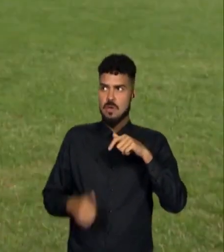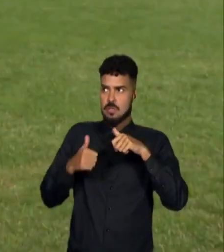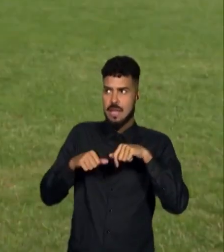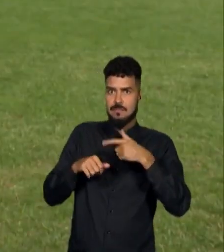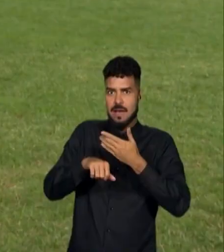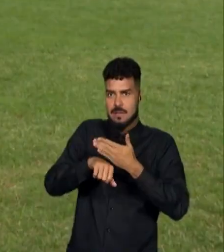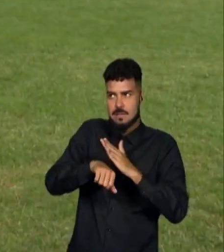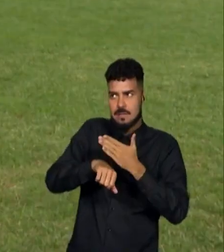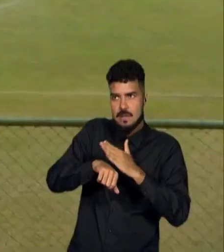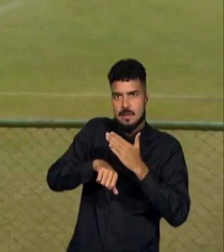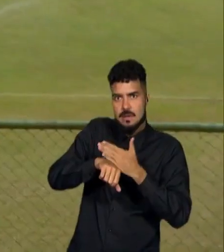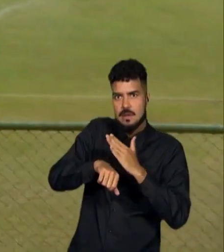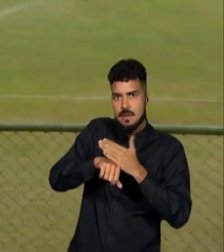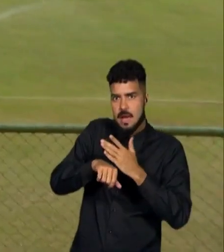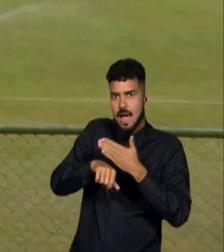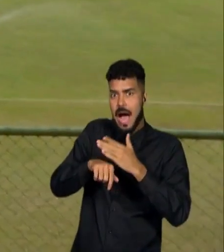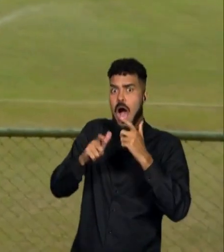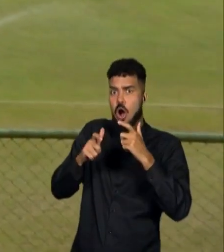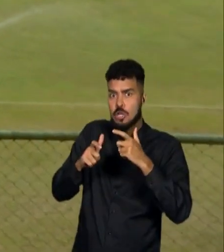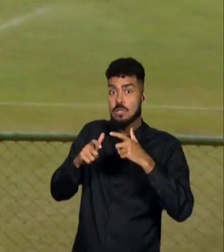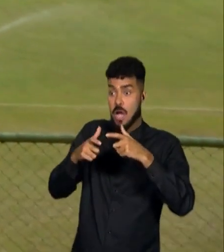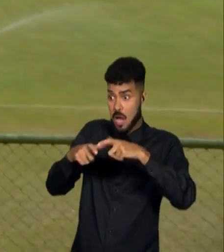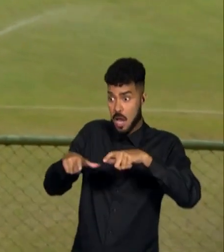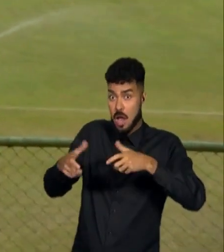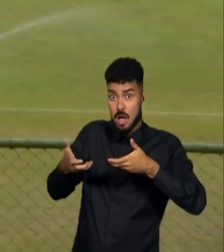no gramado de Bangu.